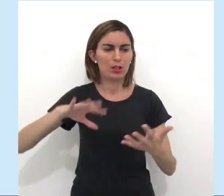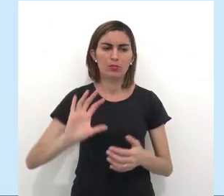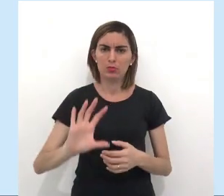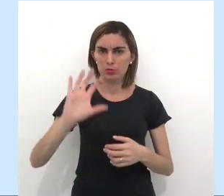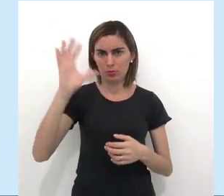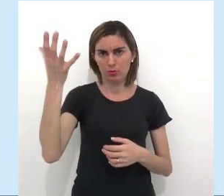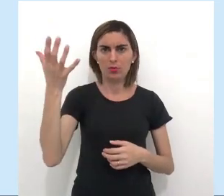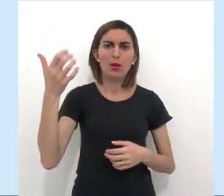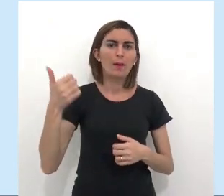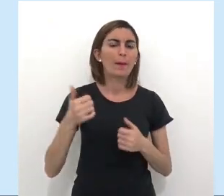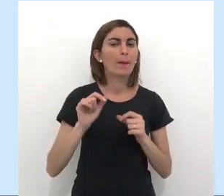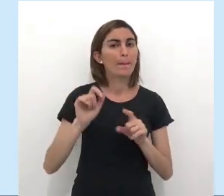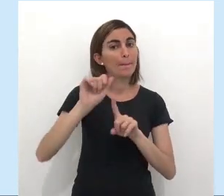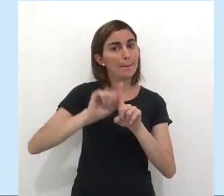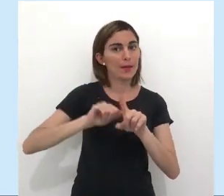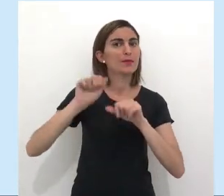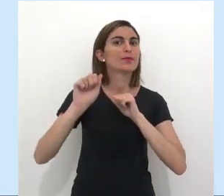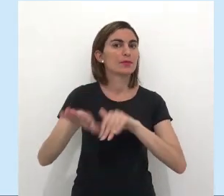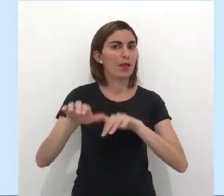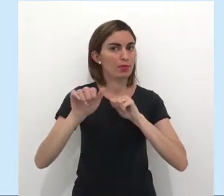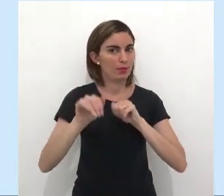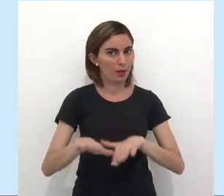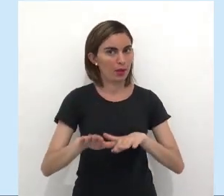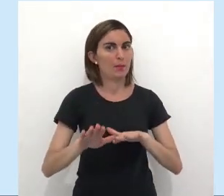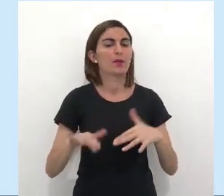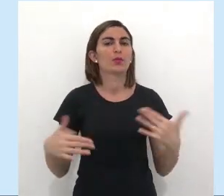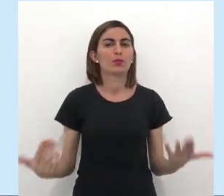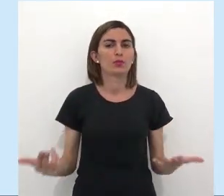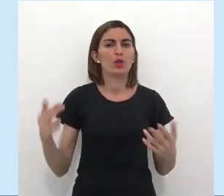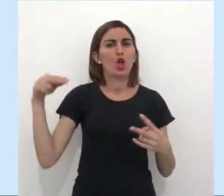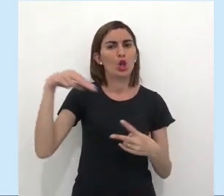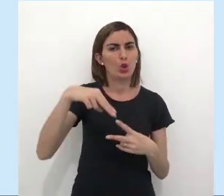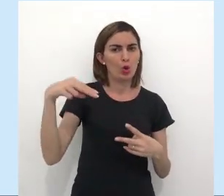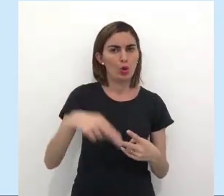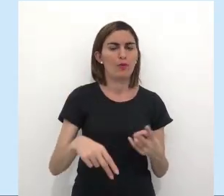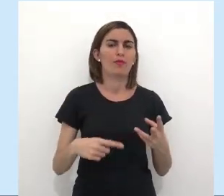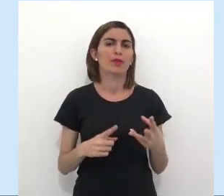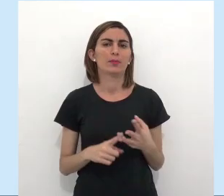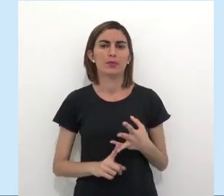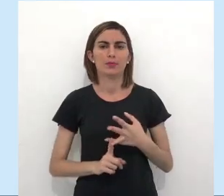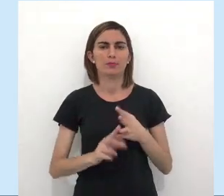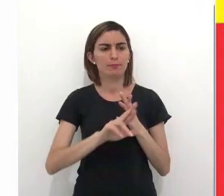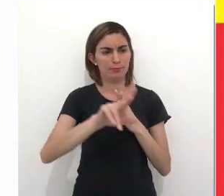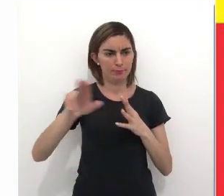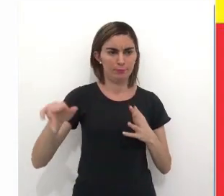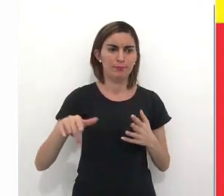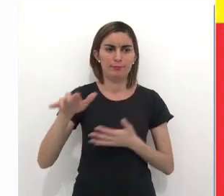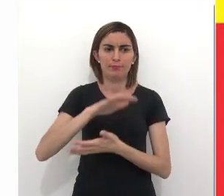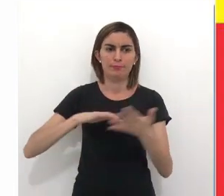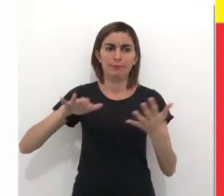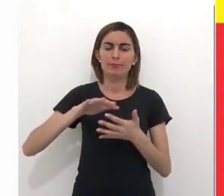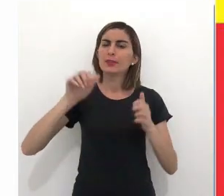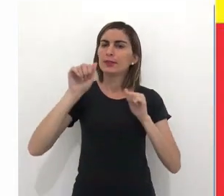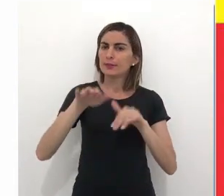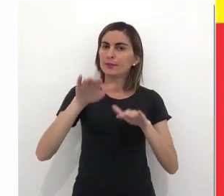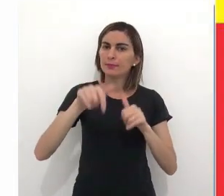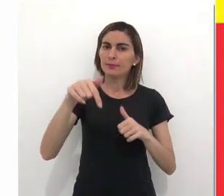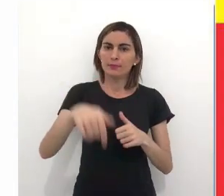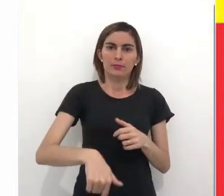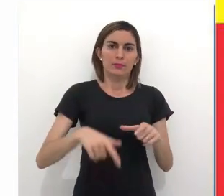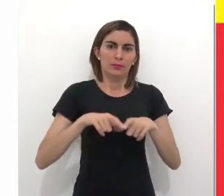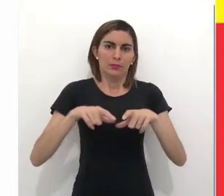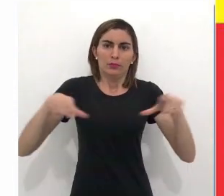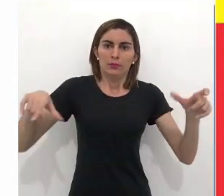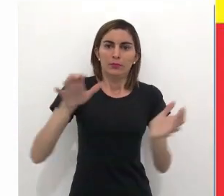ele ocorreu simplesmente no mês de setembro, como Novembrada e Abrilada. E a Setembrada em